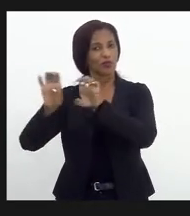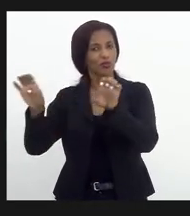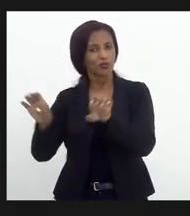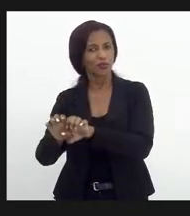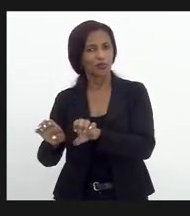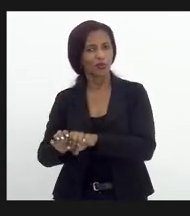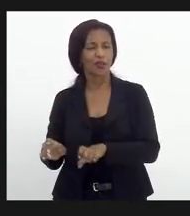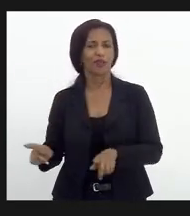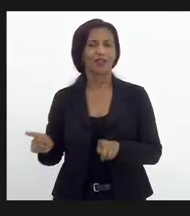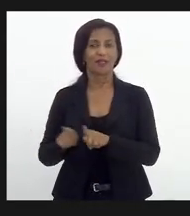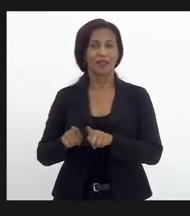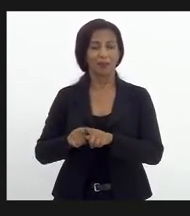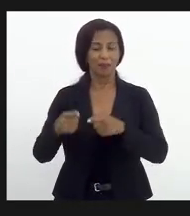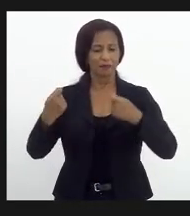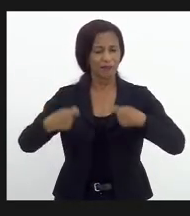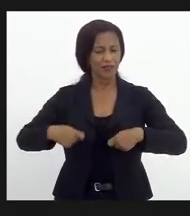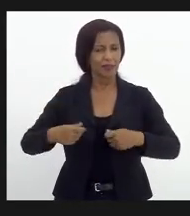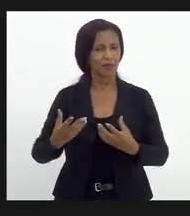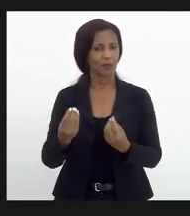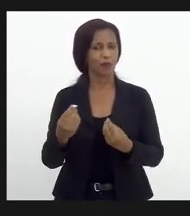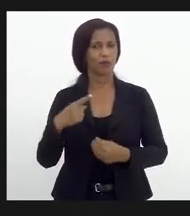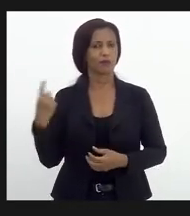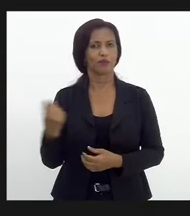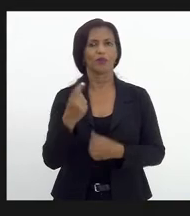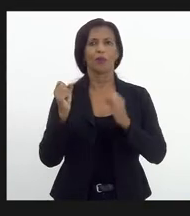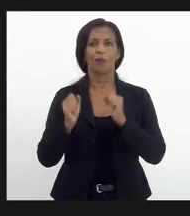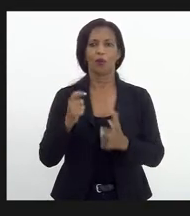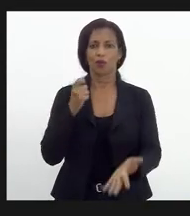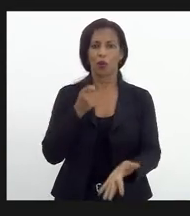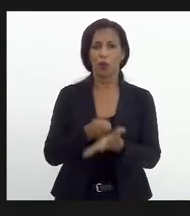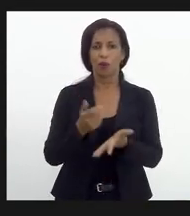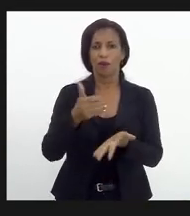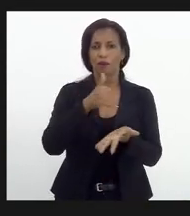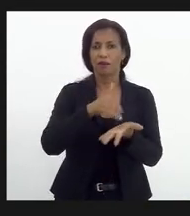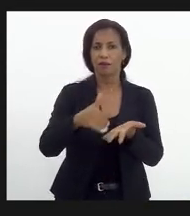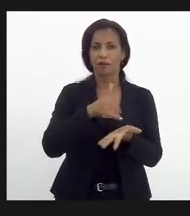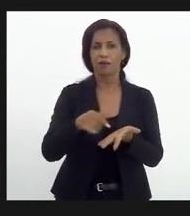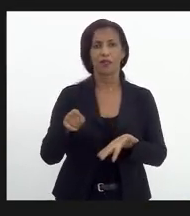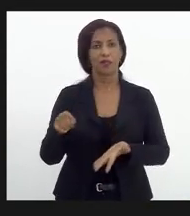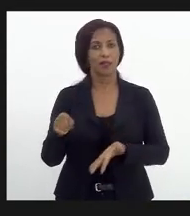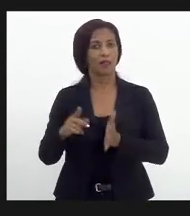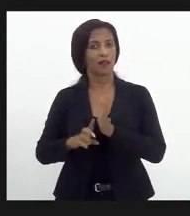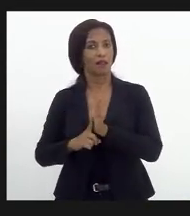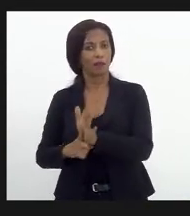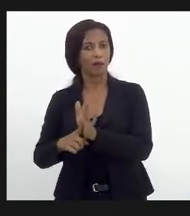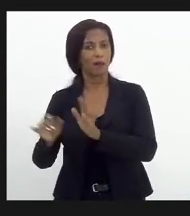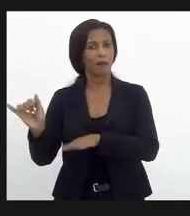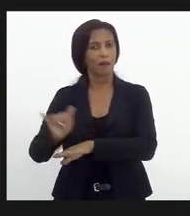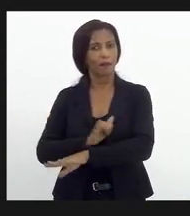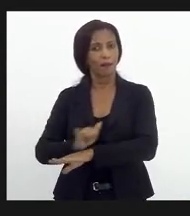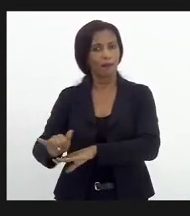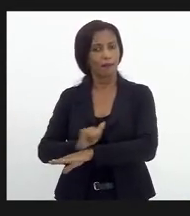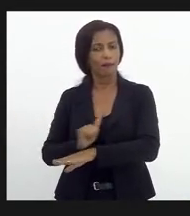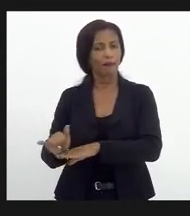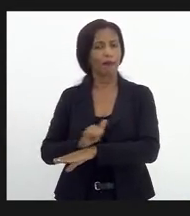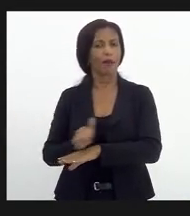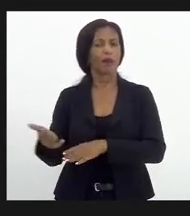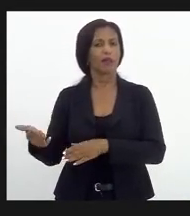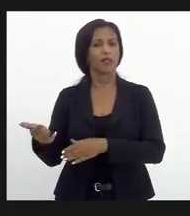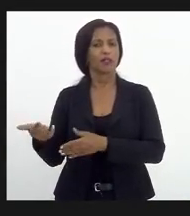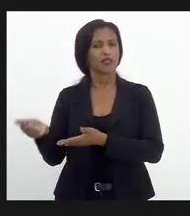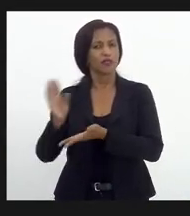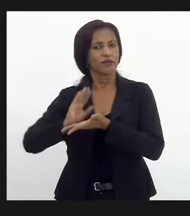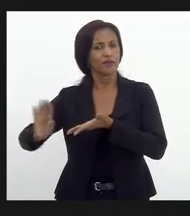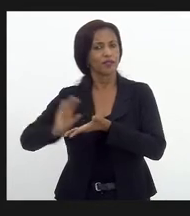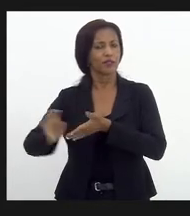e passa necessariamente para que a gente possa cobrar da secretaria e que ela apresente um planejamento de investimento